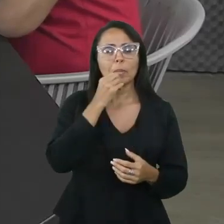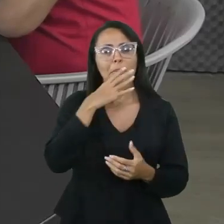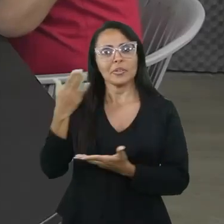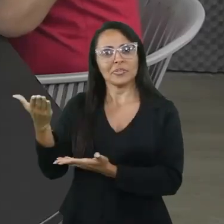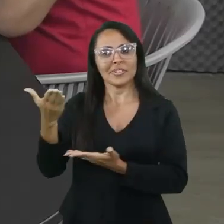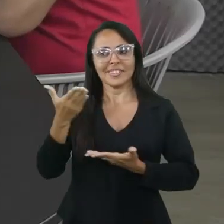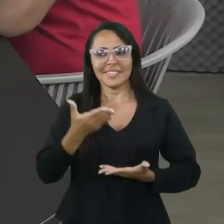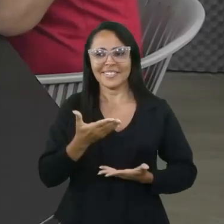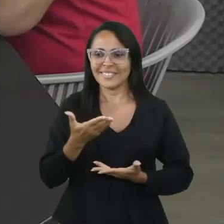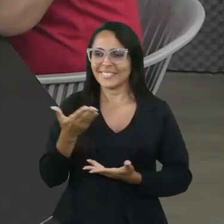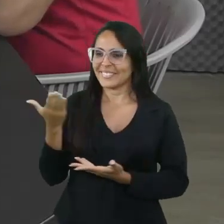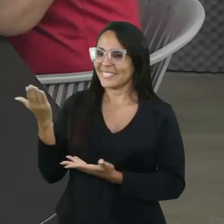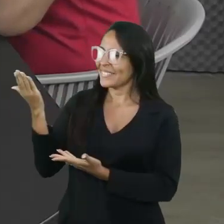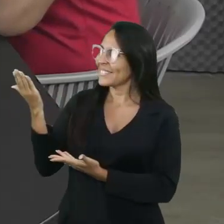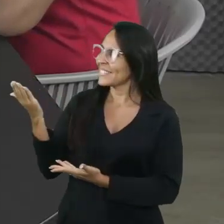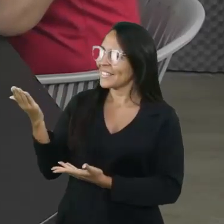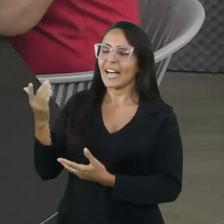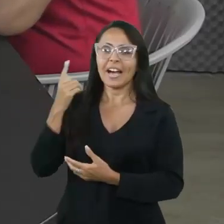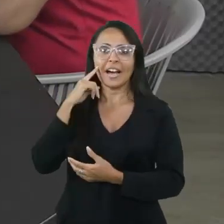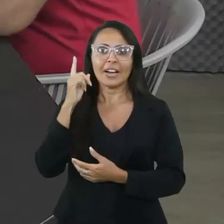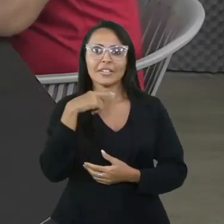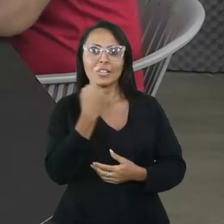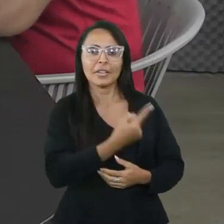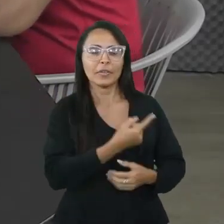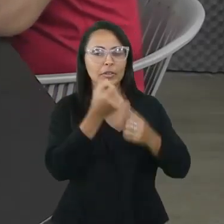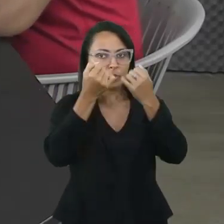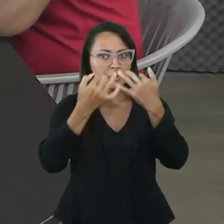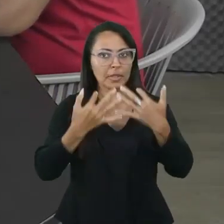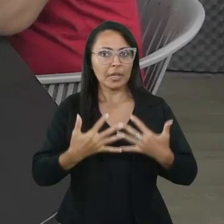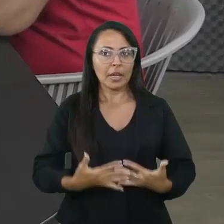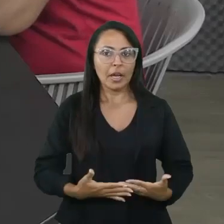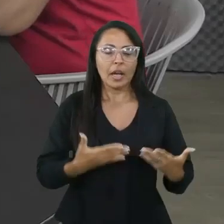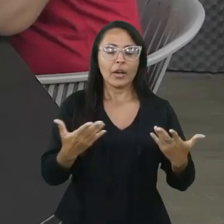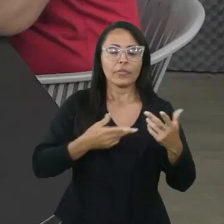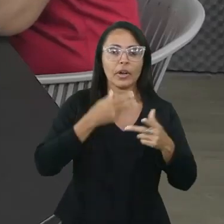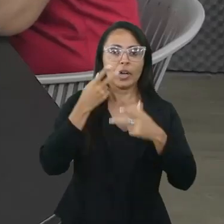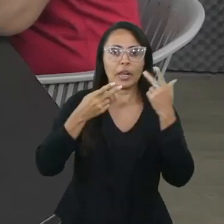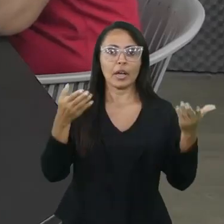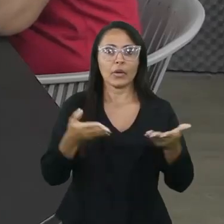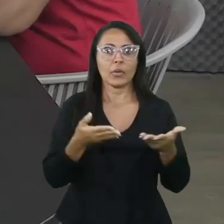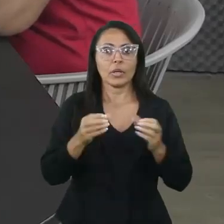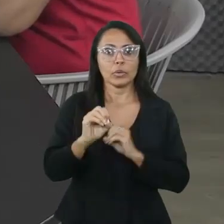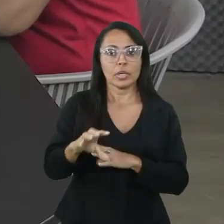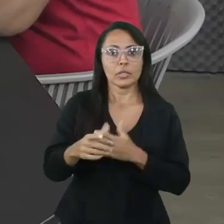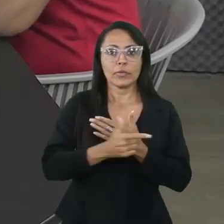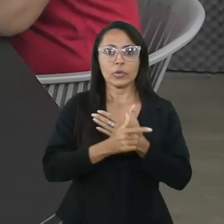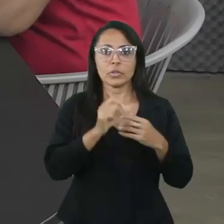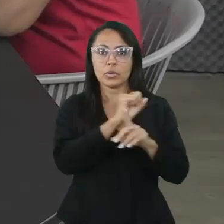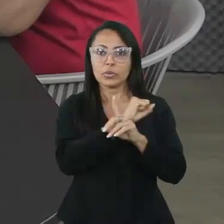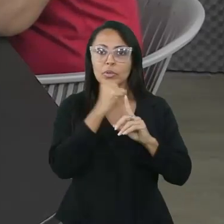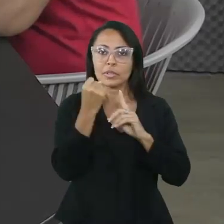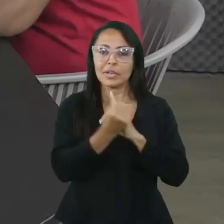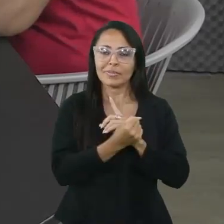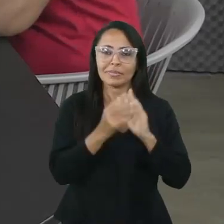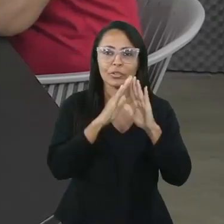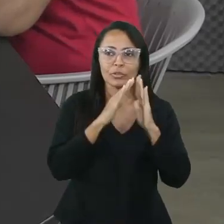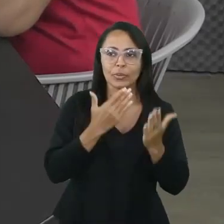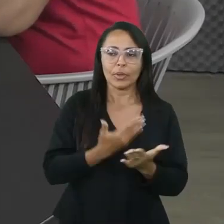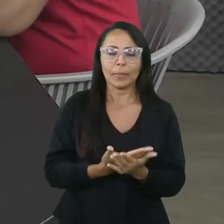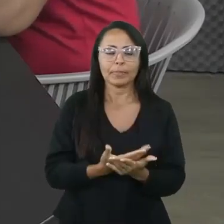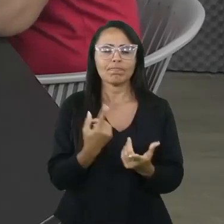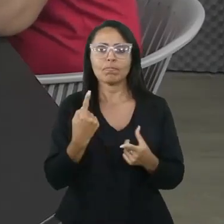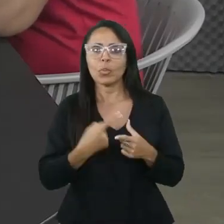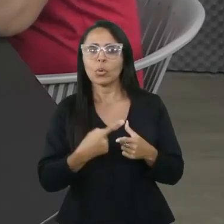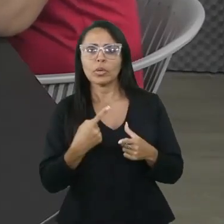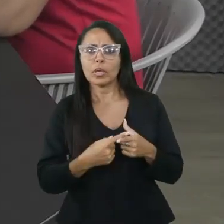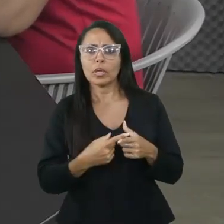bem-vindos. Muito obrigado. A gente começa agora a falar sobre educação e função social da escola. Por que